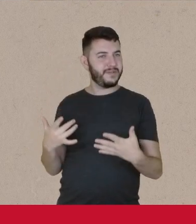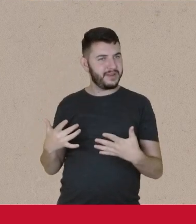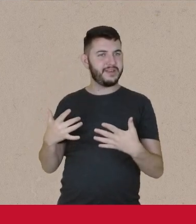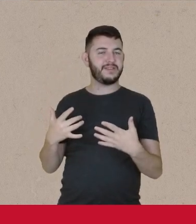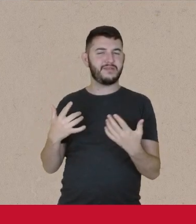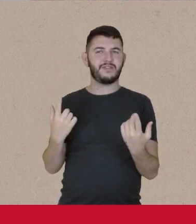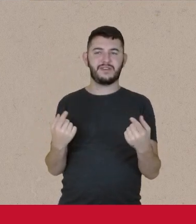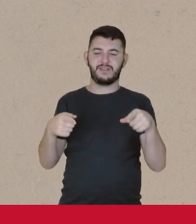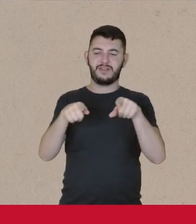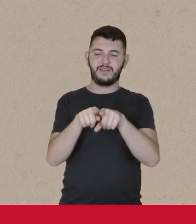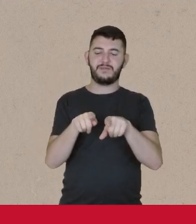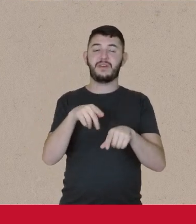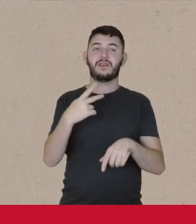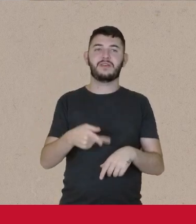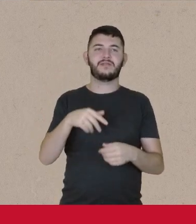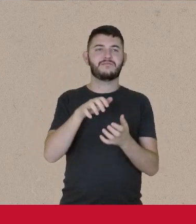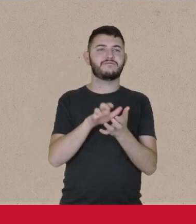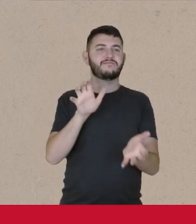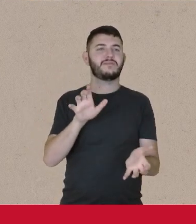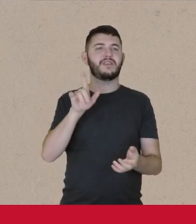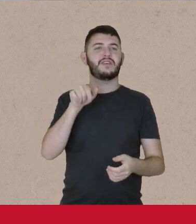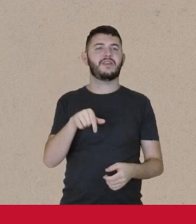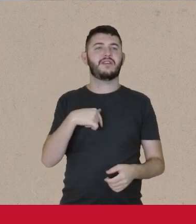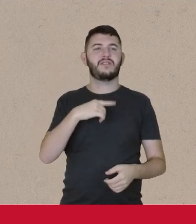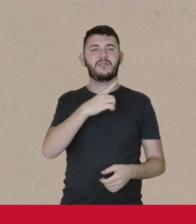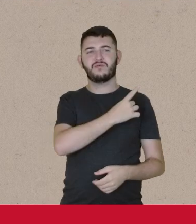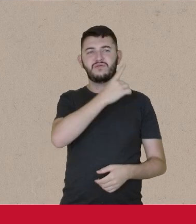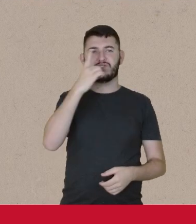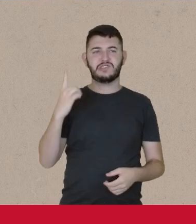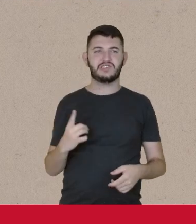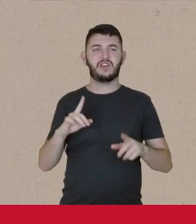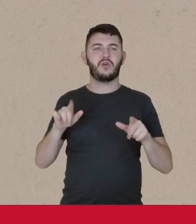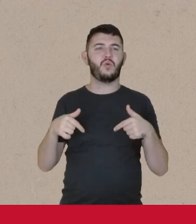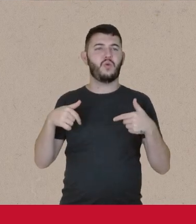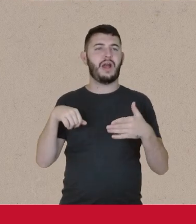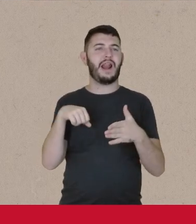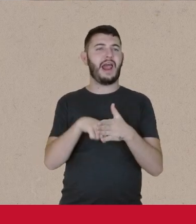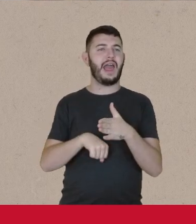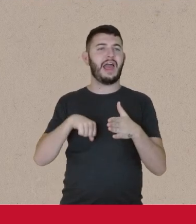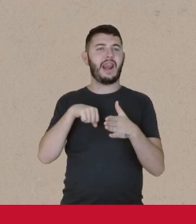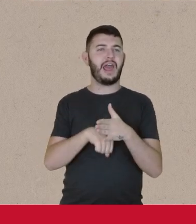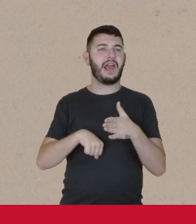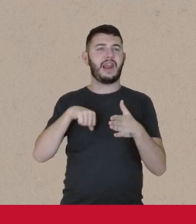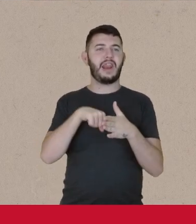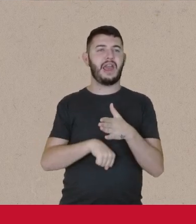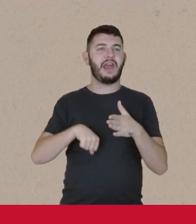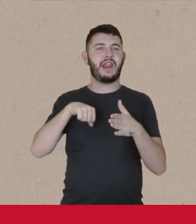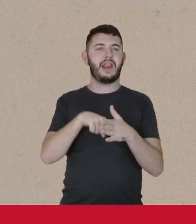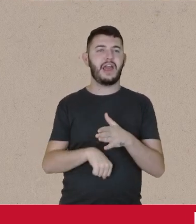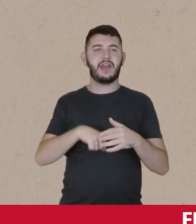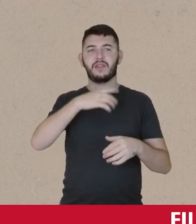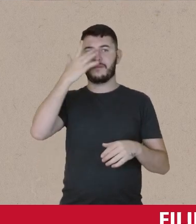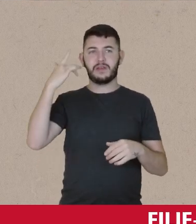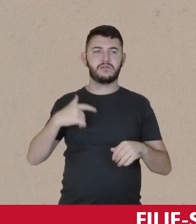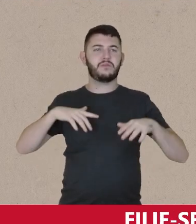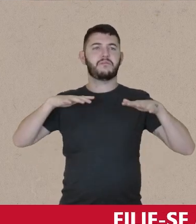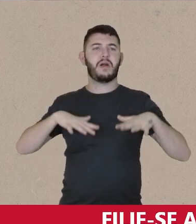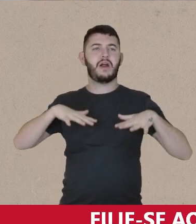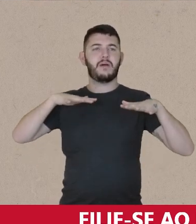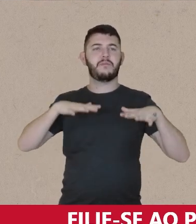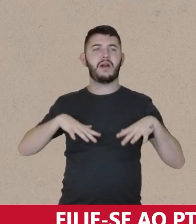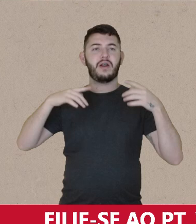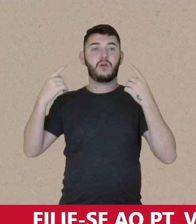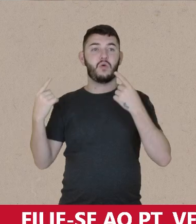E aqui no Recife foi um dia de muita luta. A gente conseguiu colocar muita gente na rua contra Bolsonaro. Em outros